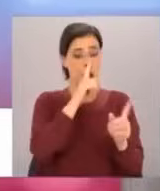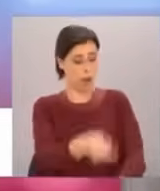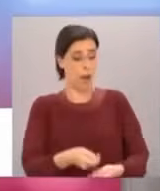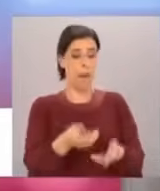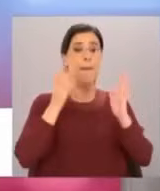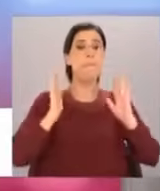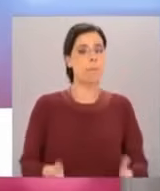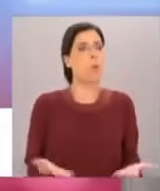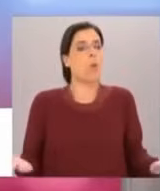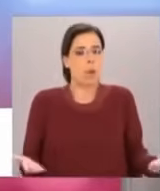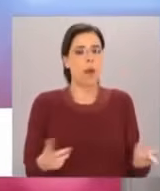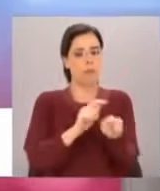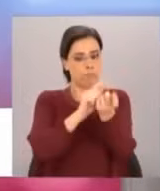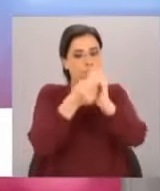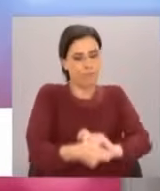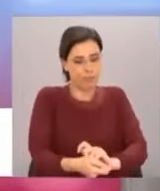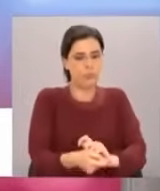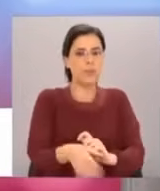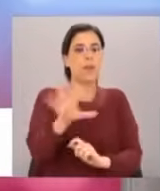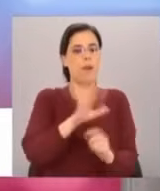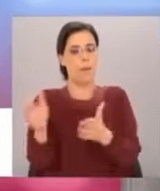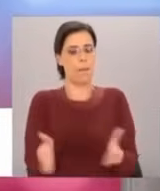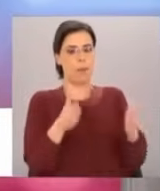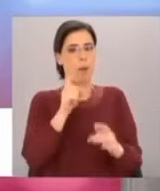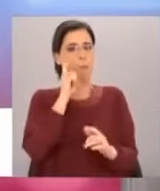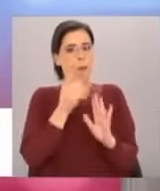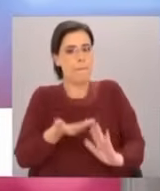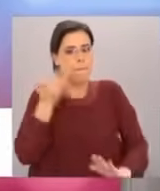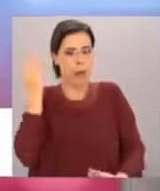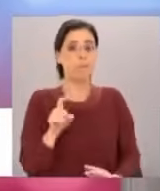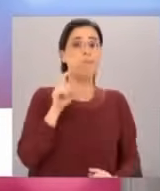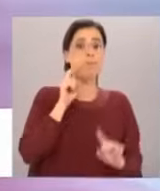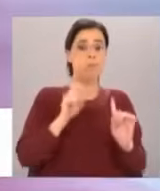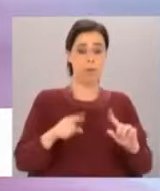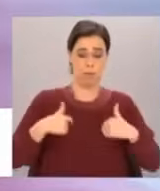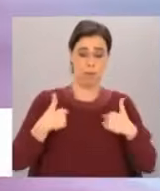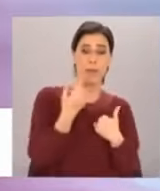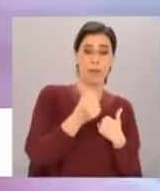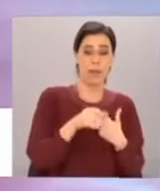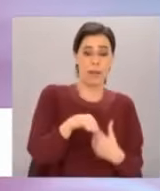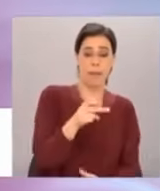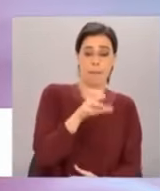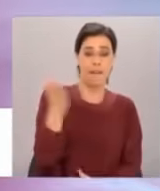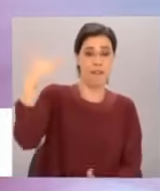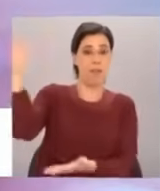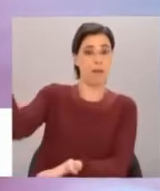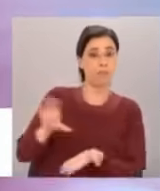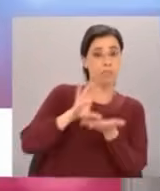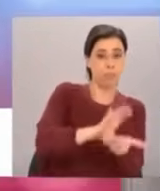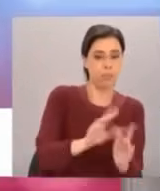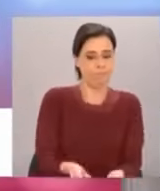agricultura precisa de ter faca uma reconversão para modos de produção mais sustentáveis e garantimos que o próprio o dinheiro da pac quem vai